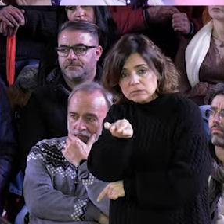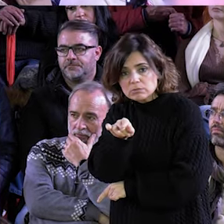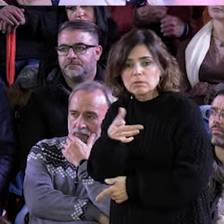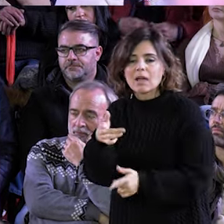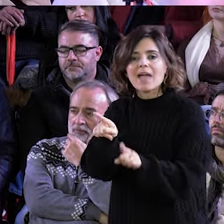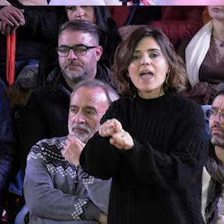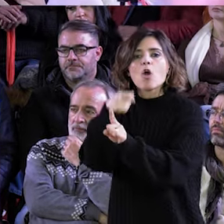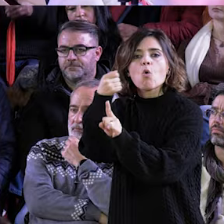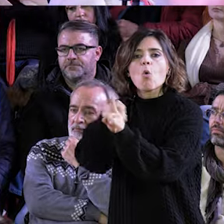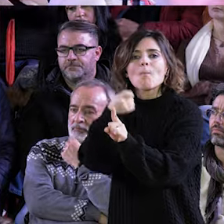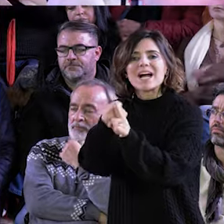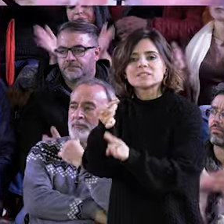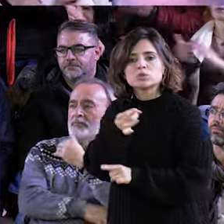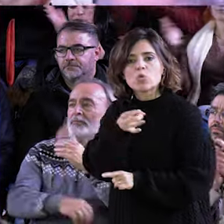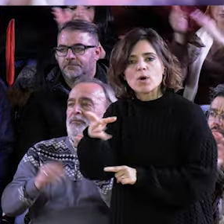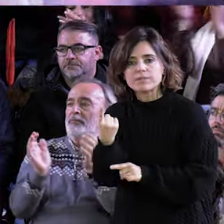um combate contra especuladores.